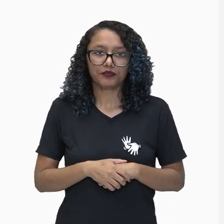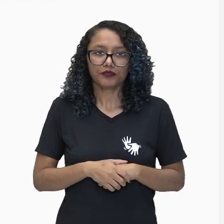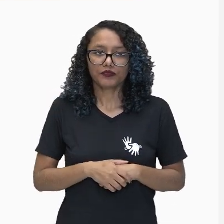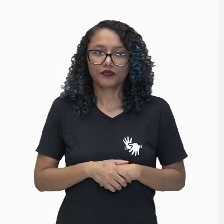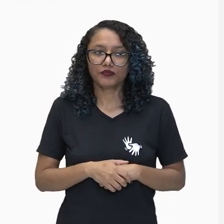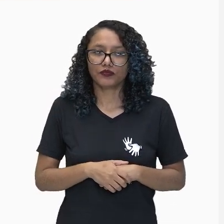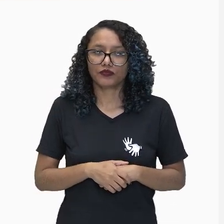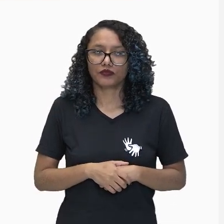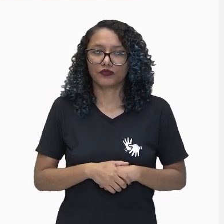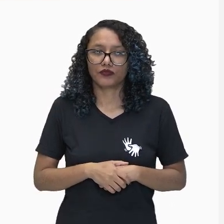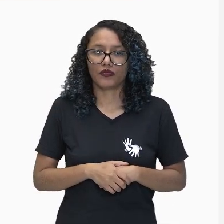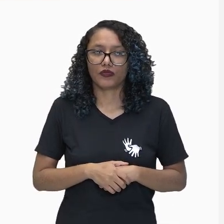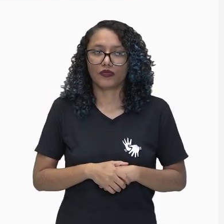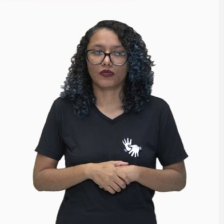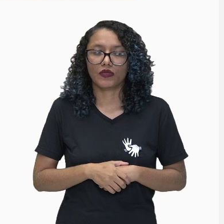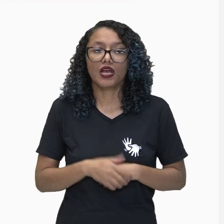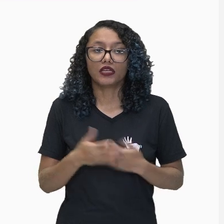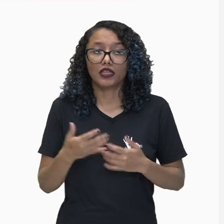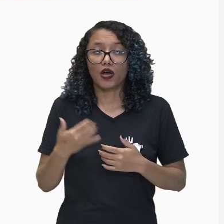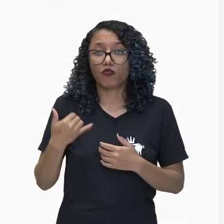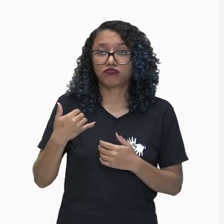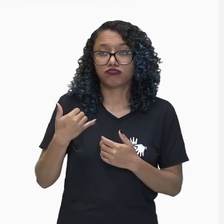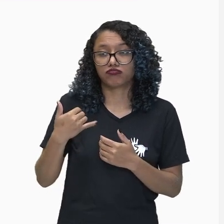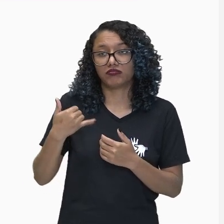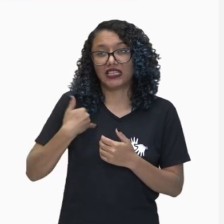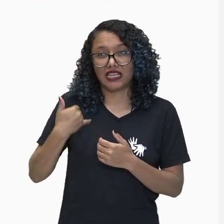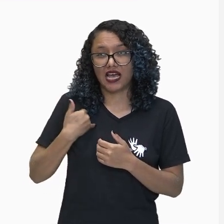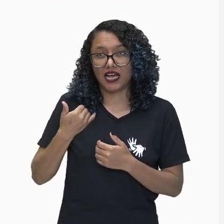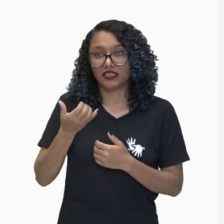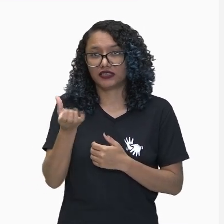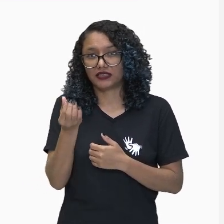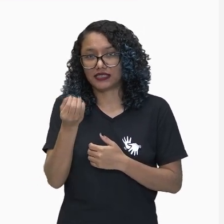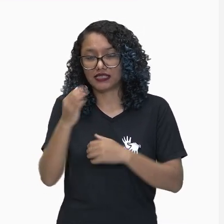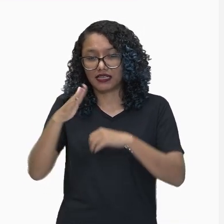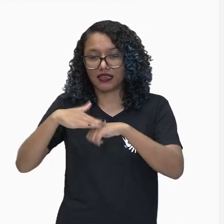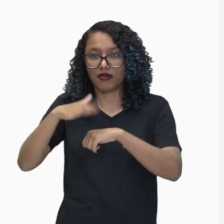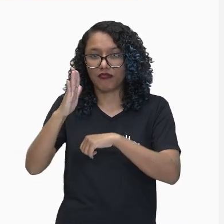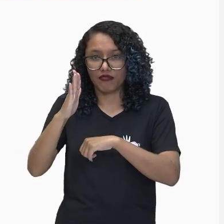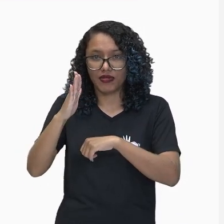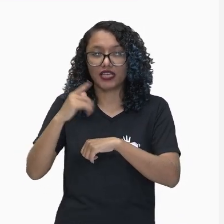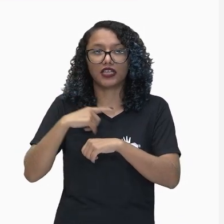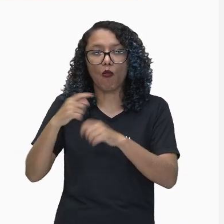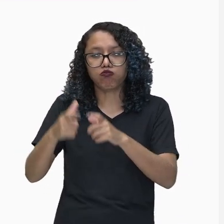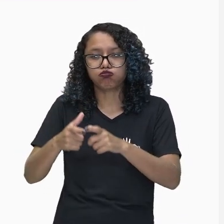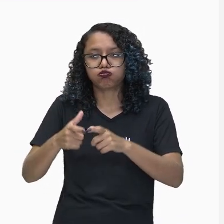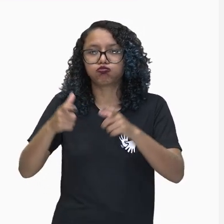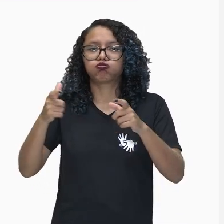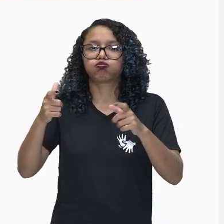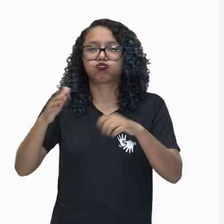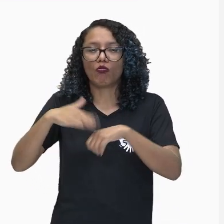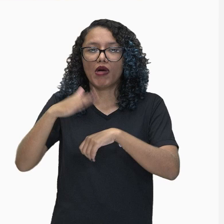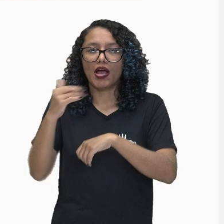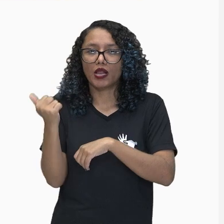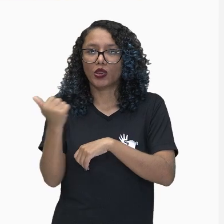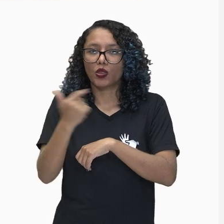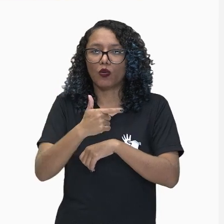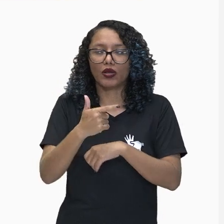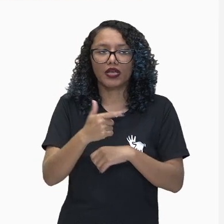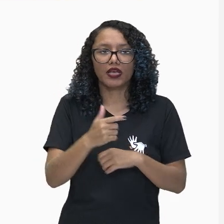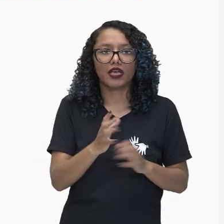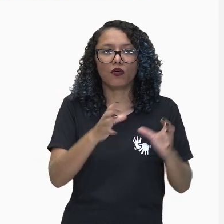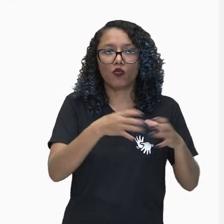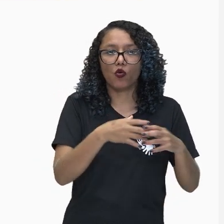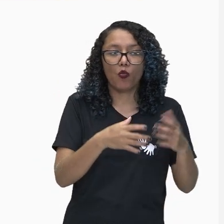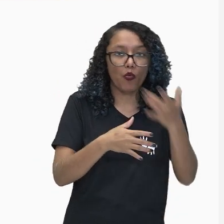os idosos, essa idade ali acima de 60 anos de idade vai estar bem maior do que as pessoas que têm